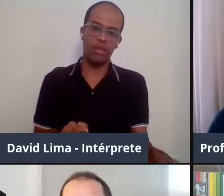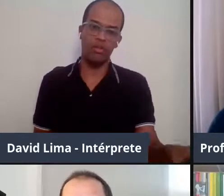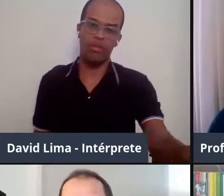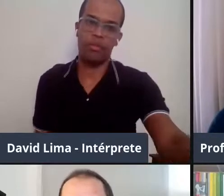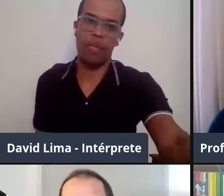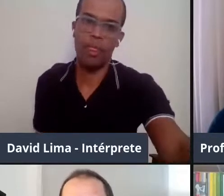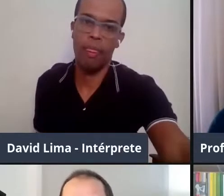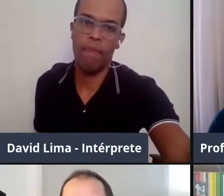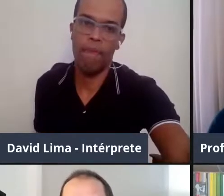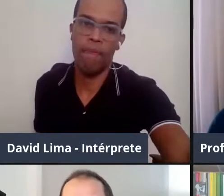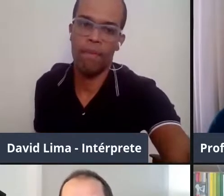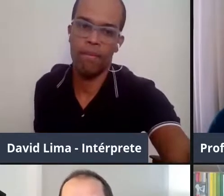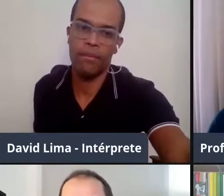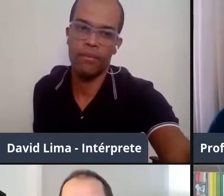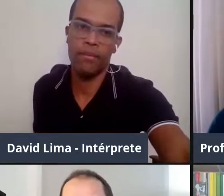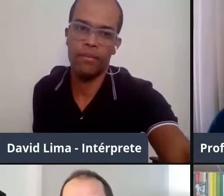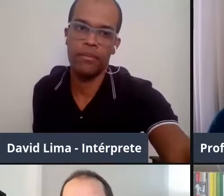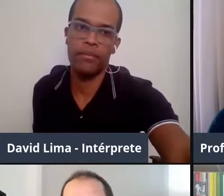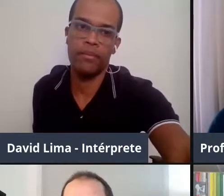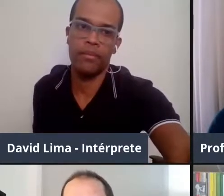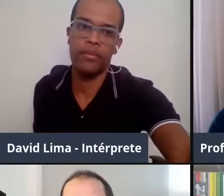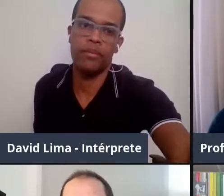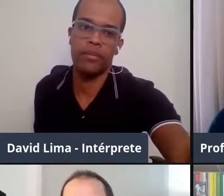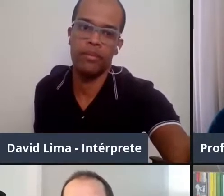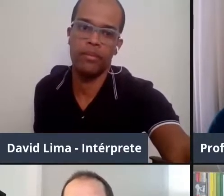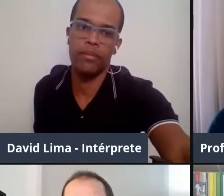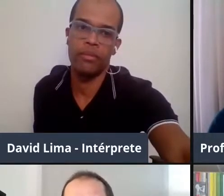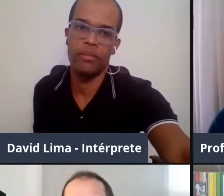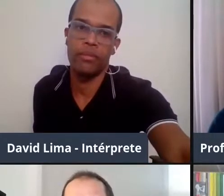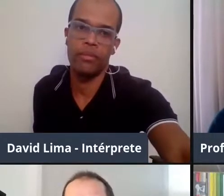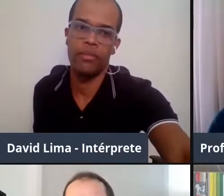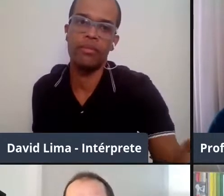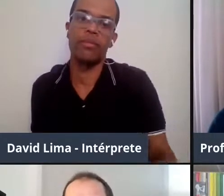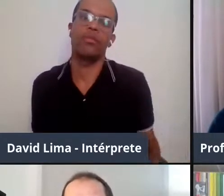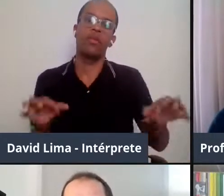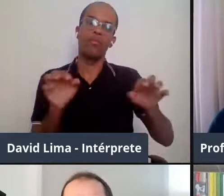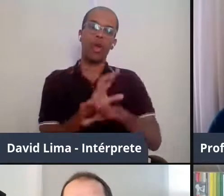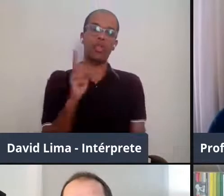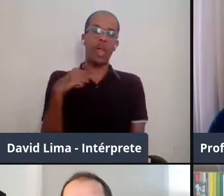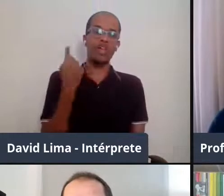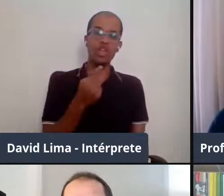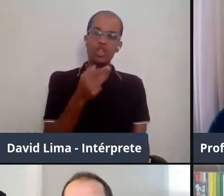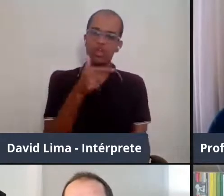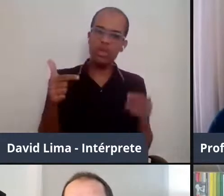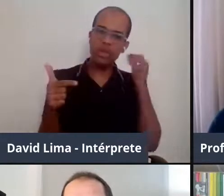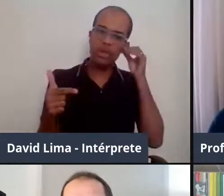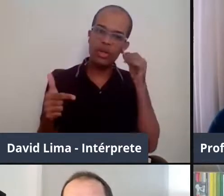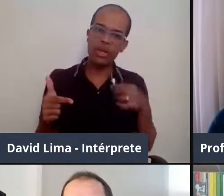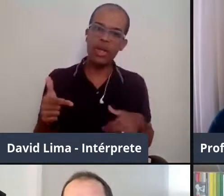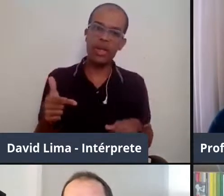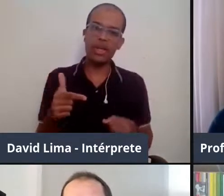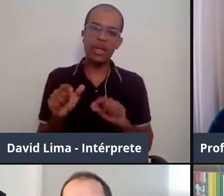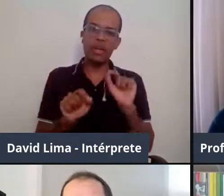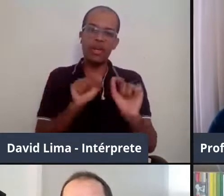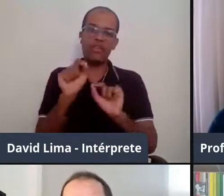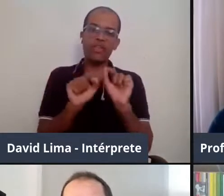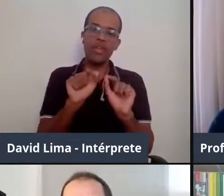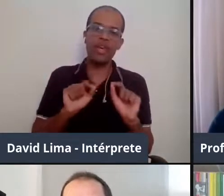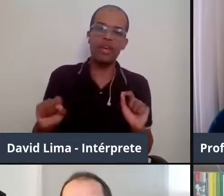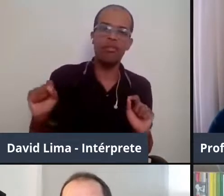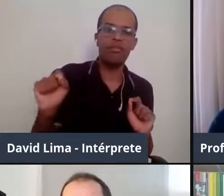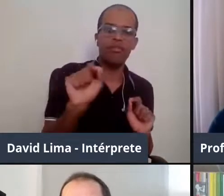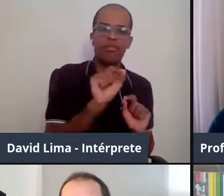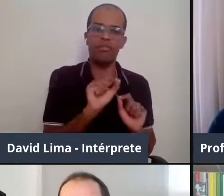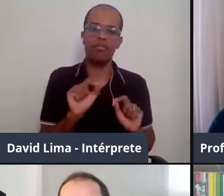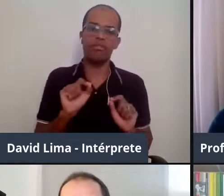Eu falo assim em termos mais coloquiais para a gente entender. A gente não pagou nem o tratamento dentário, nem a saúde, nem a educação